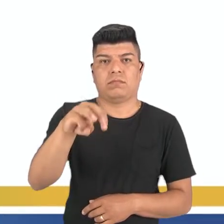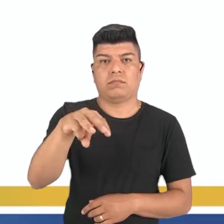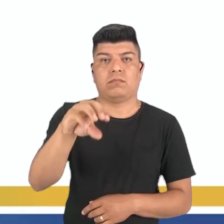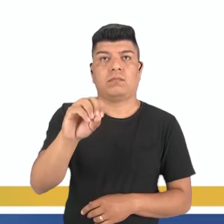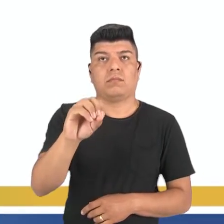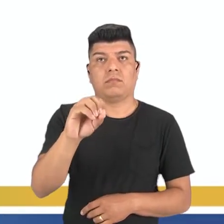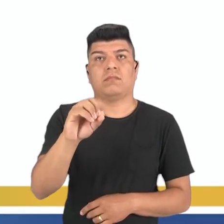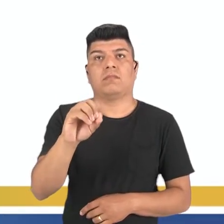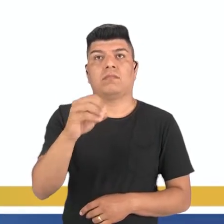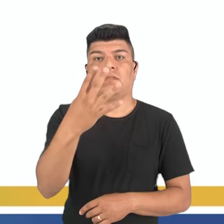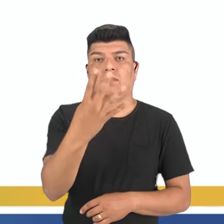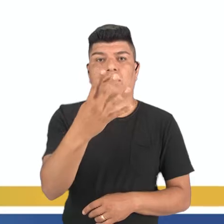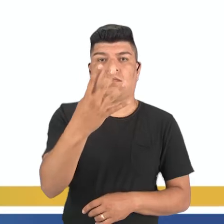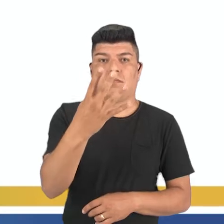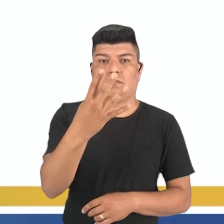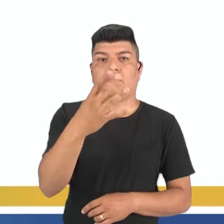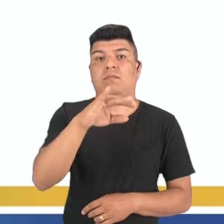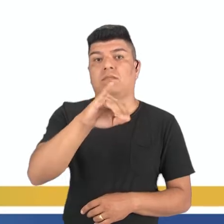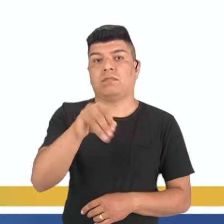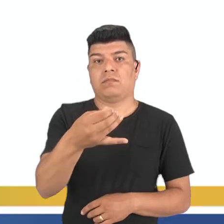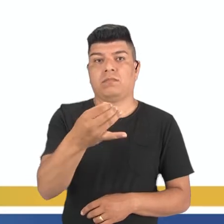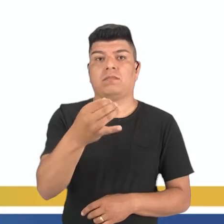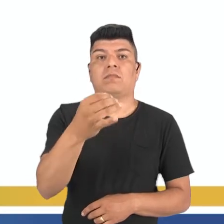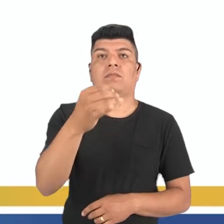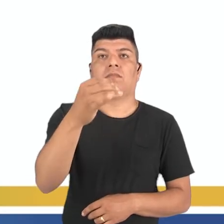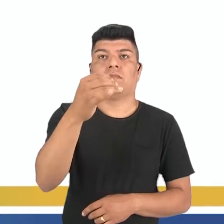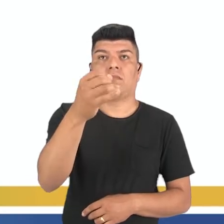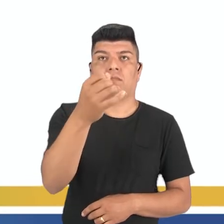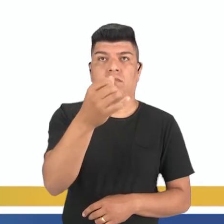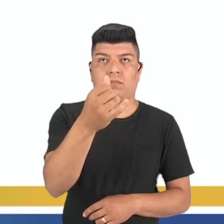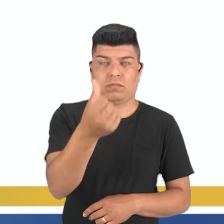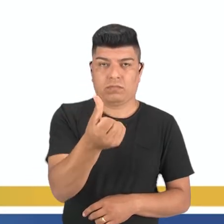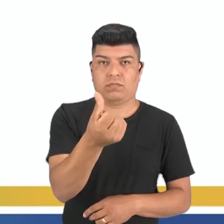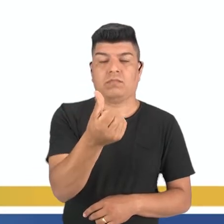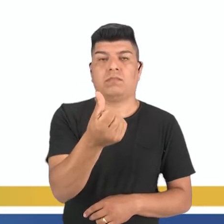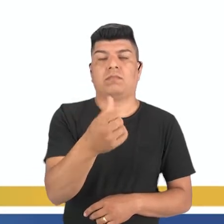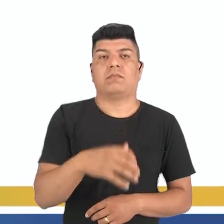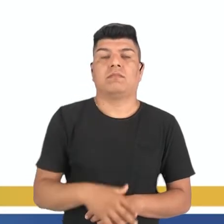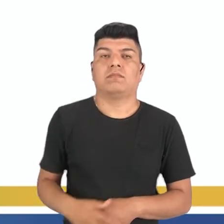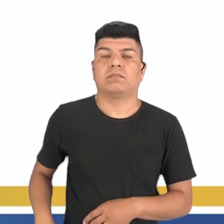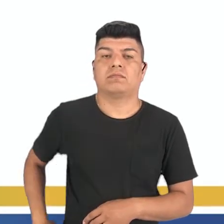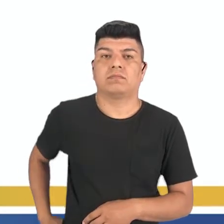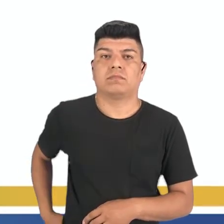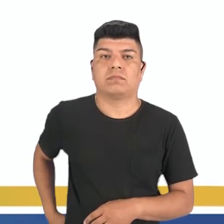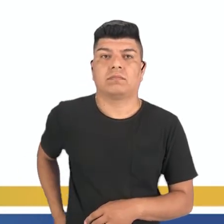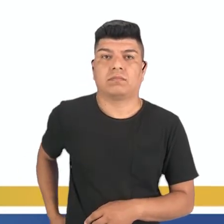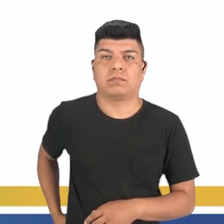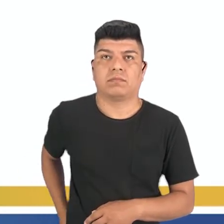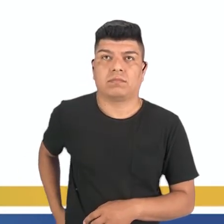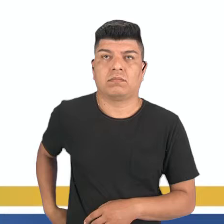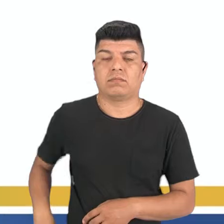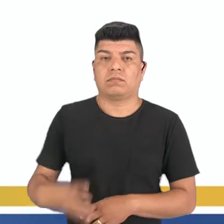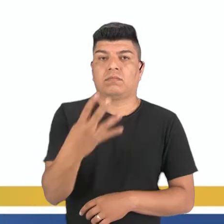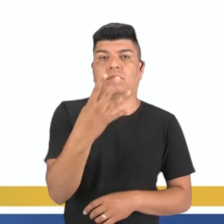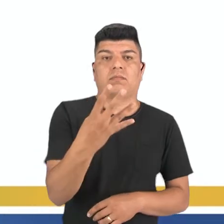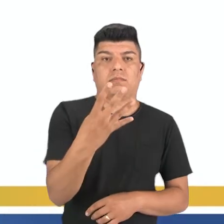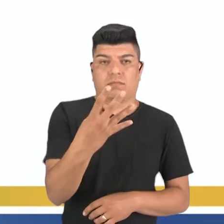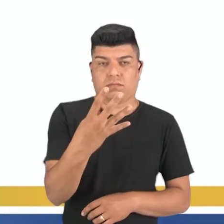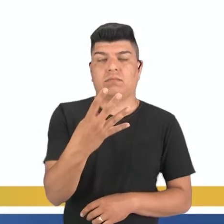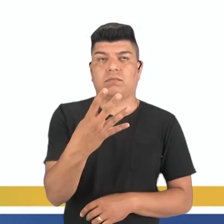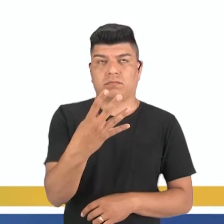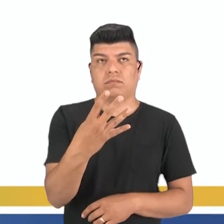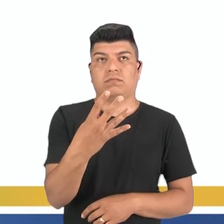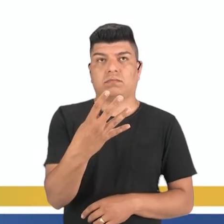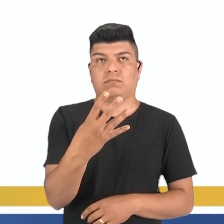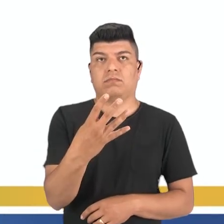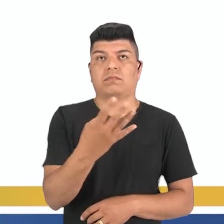ou 4 inteiros e 6 décimos. A parte inteira é o 4 e a parte decimal é